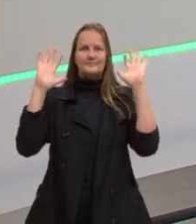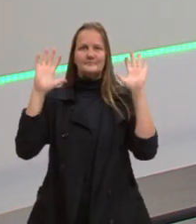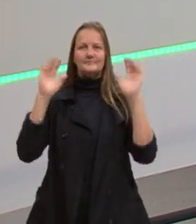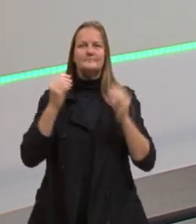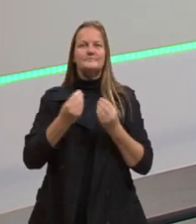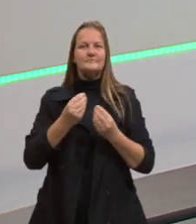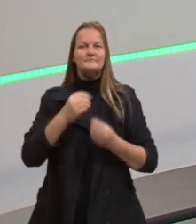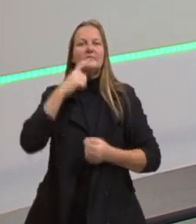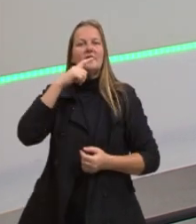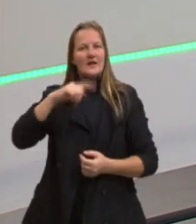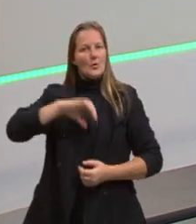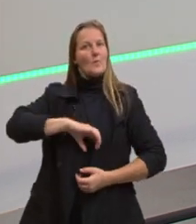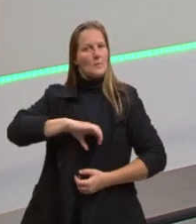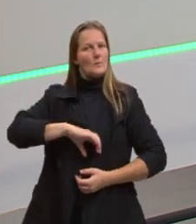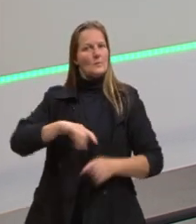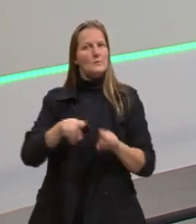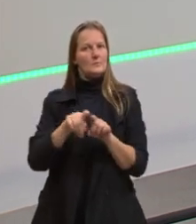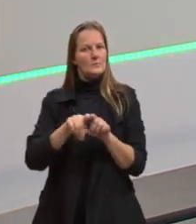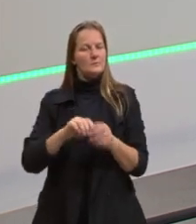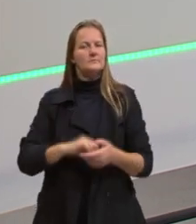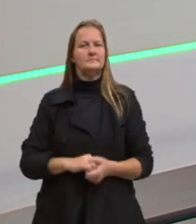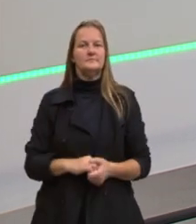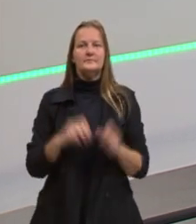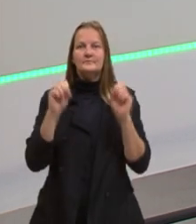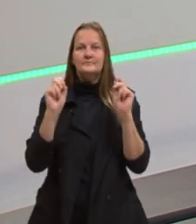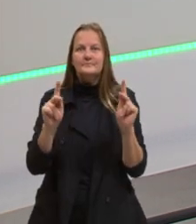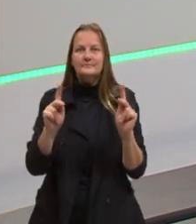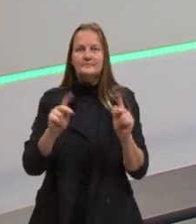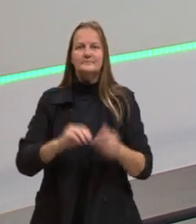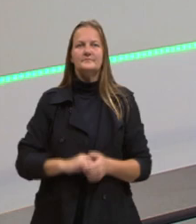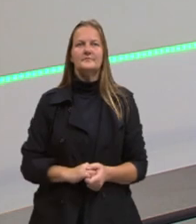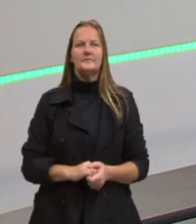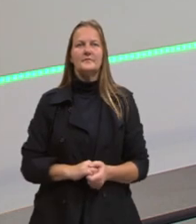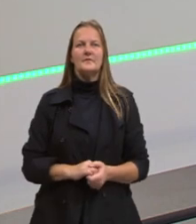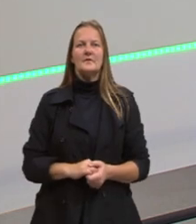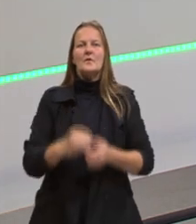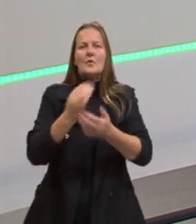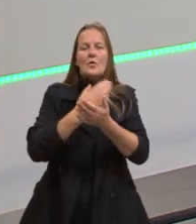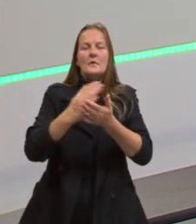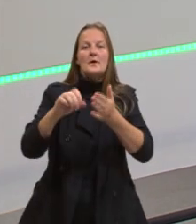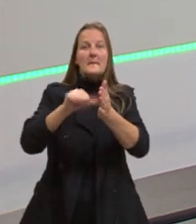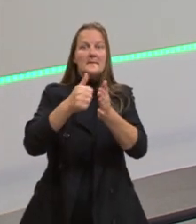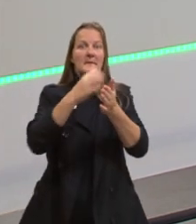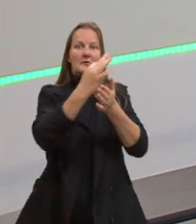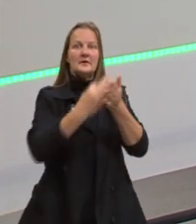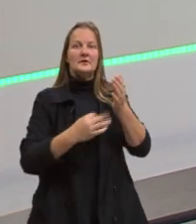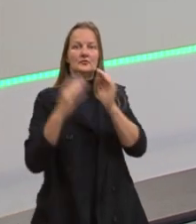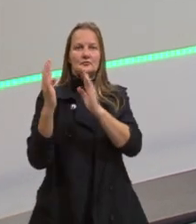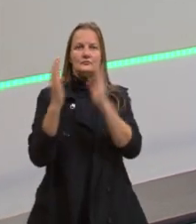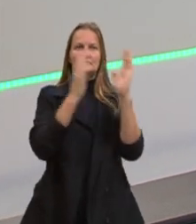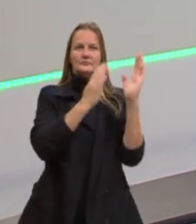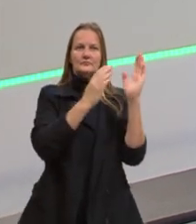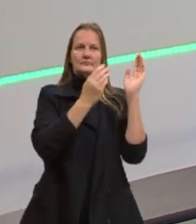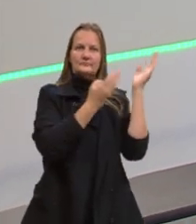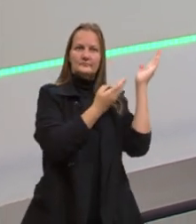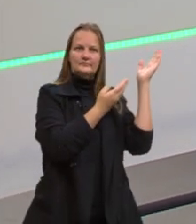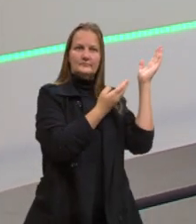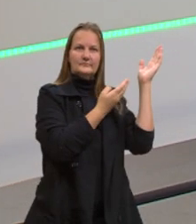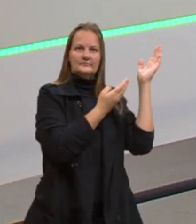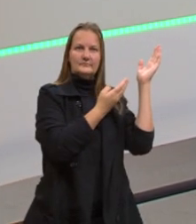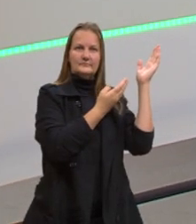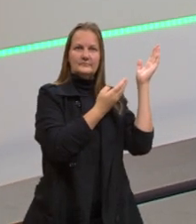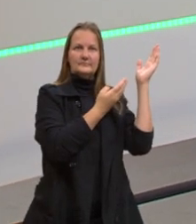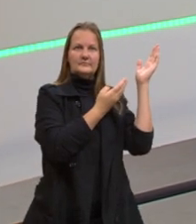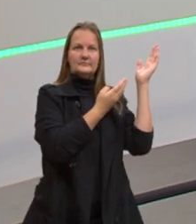na língua portuguesa Ok então vamos focar no primeiro texto do lado esquerdo o